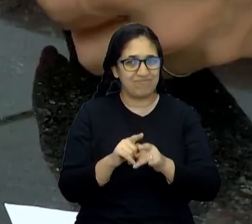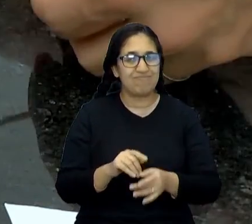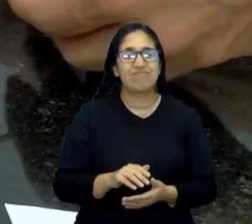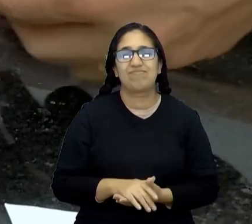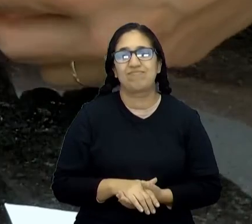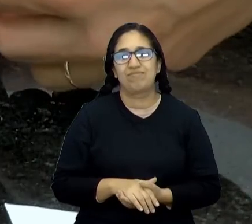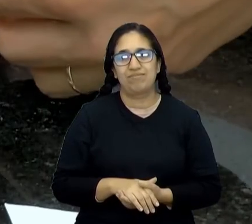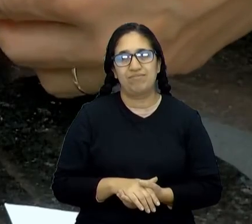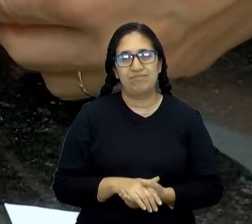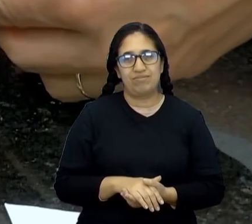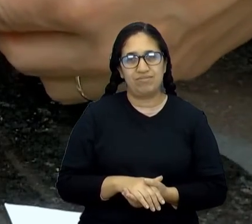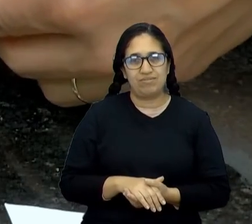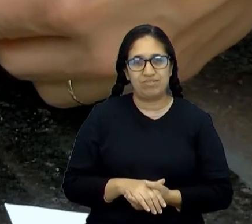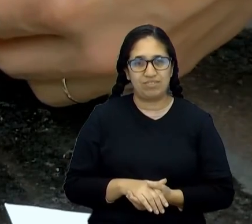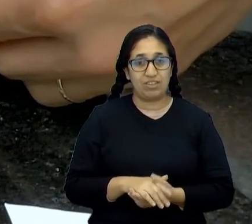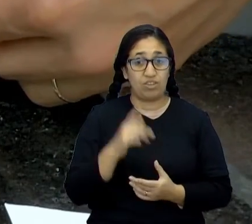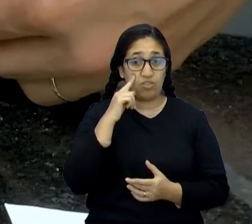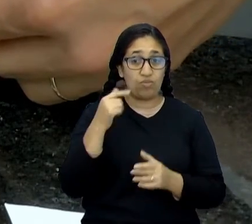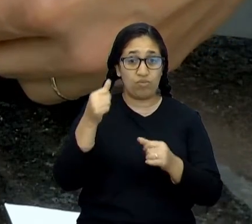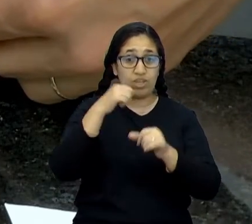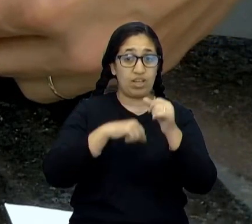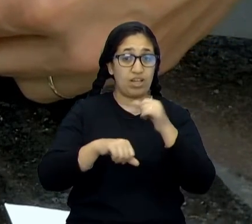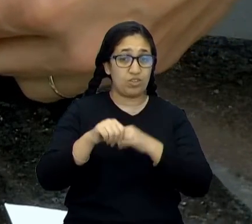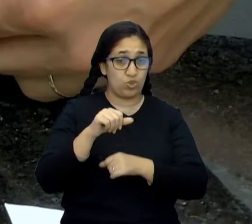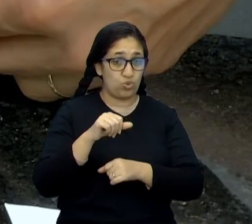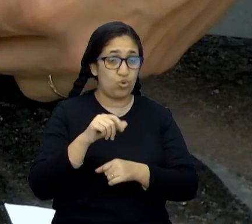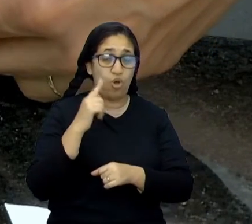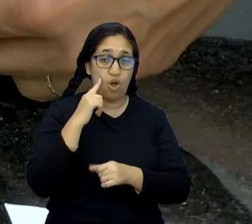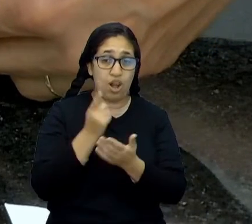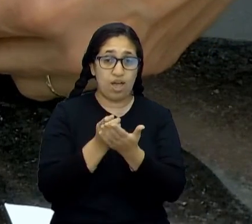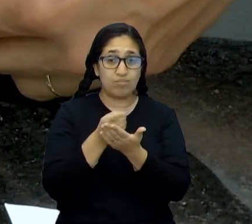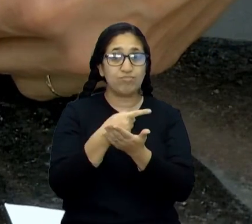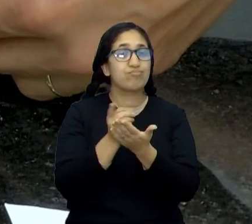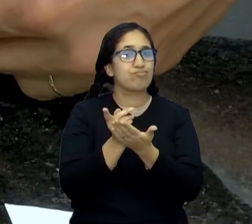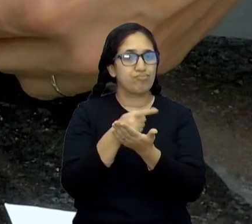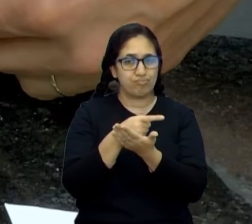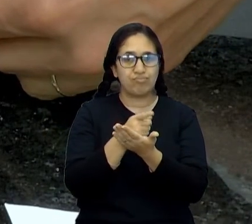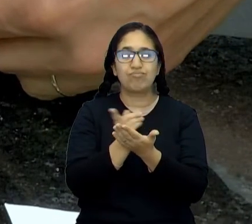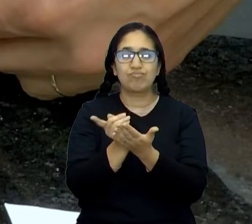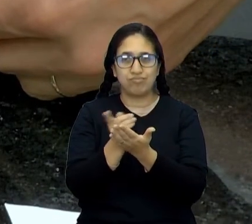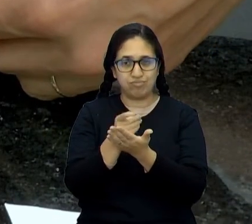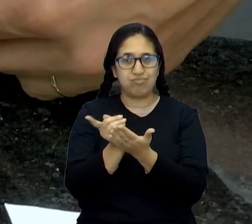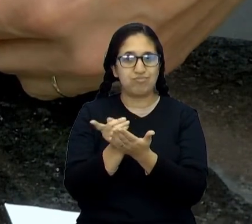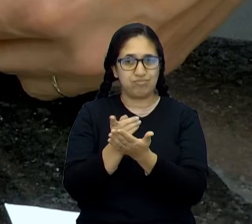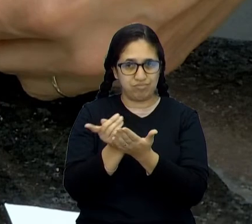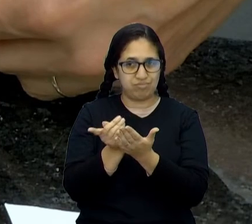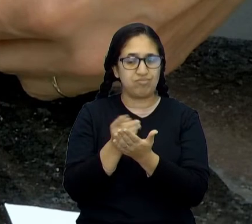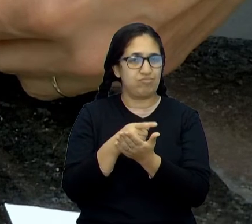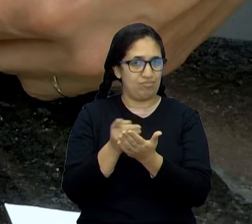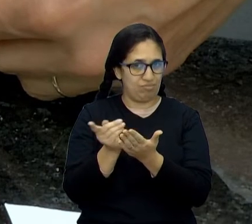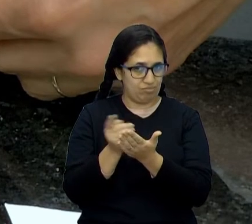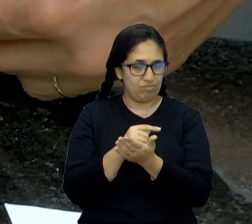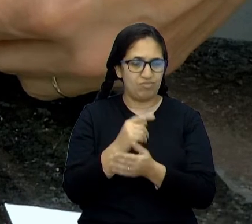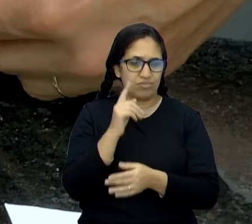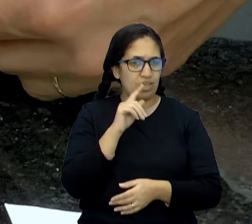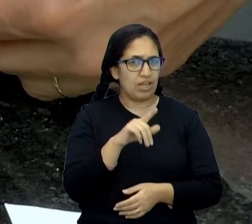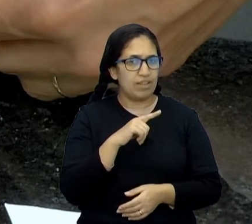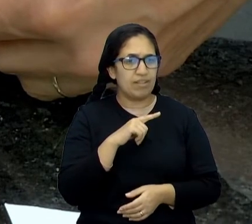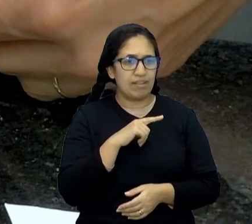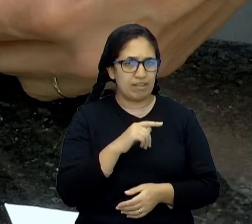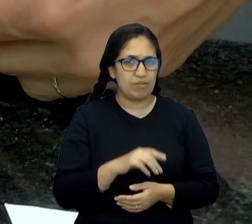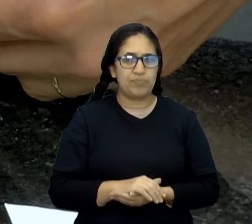aí, vou virando aqui, ó, a bússola também mexe para o outro lado. O que a gente teve